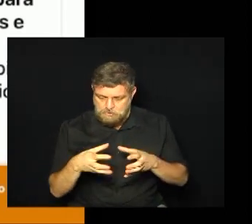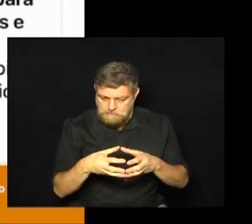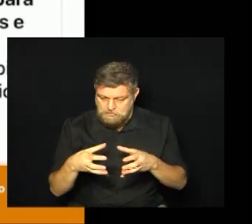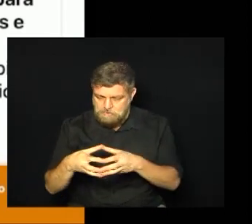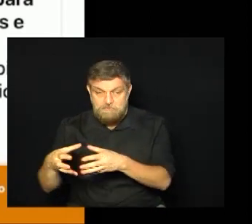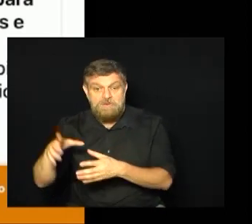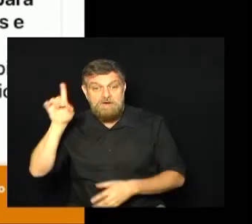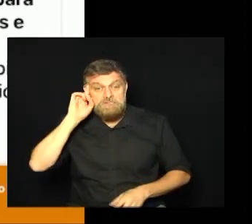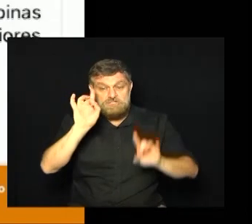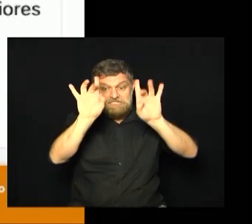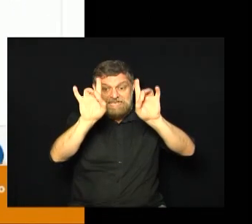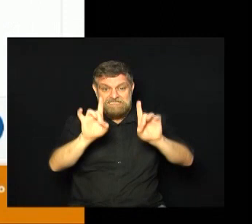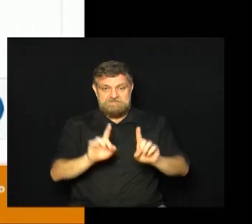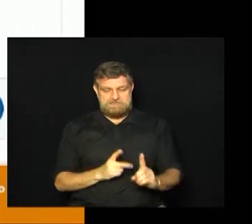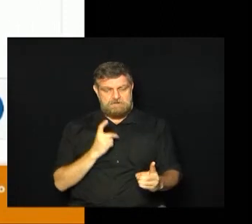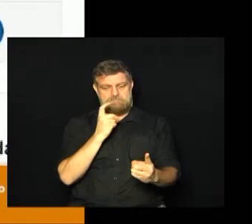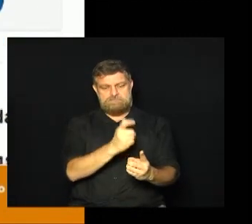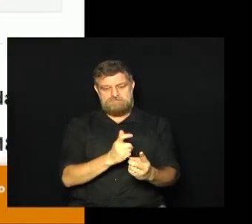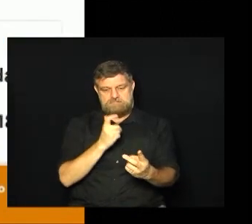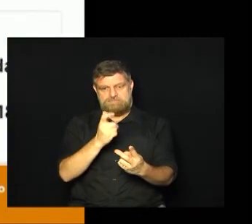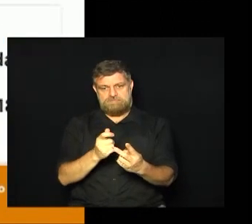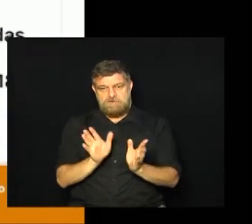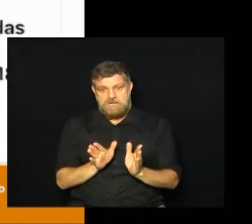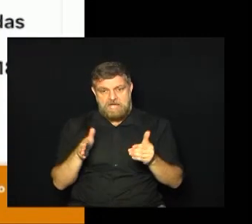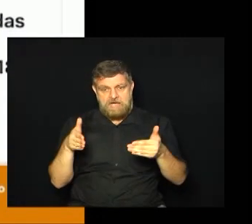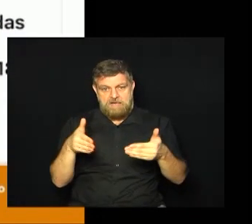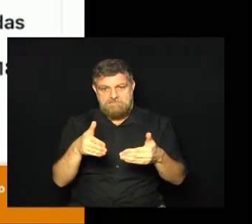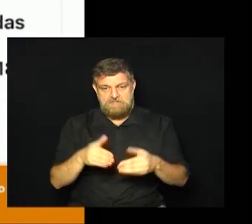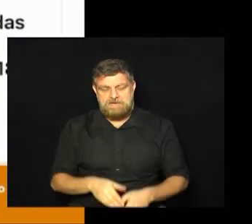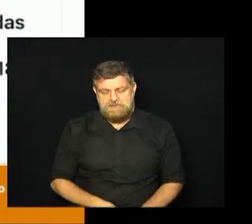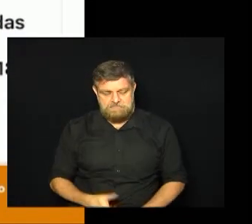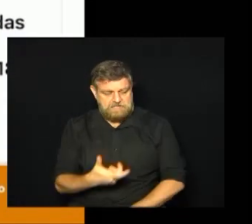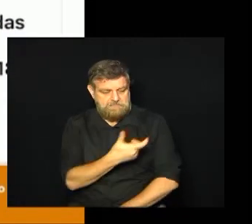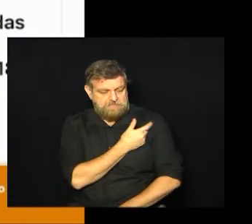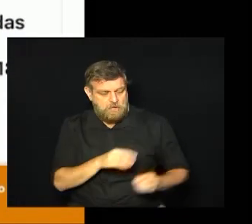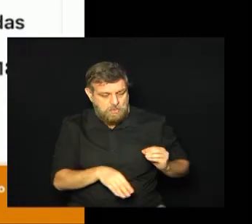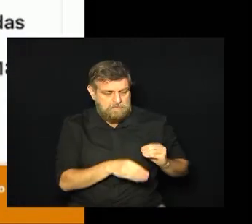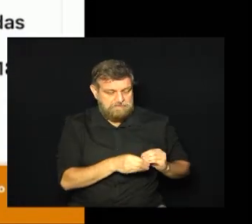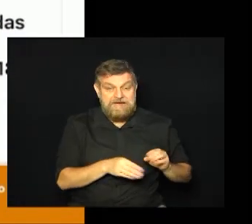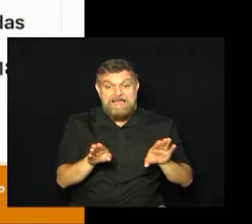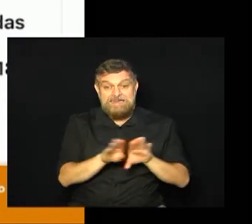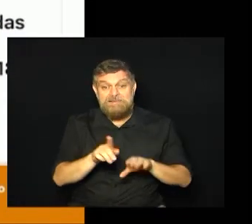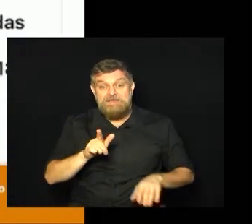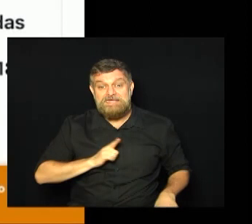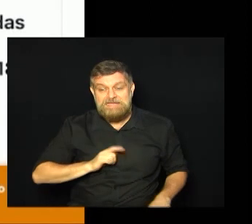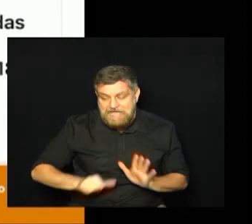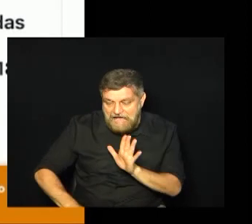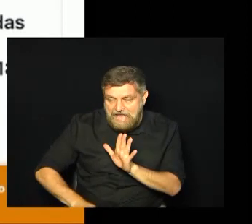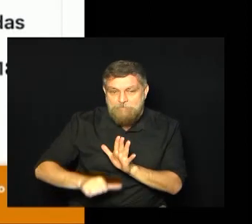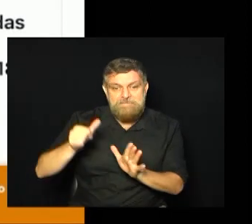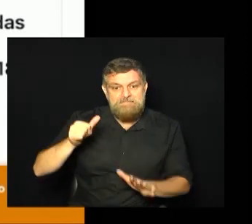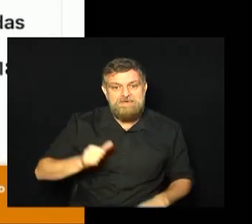dia D de vacinação exclusivo para a dose adicional. E no caso, agora a gente tem a primeira